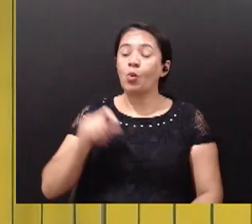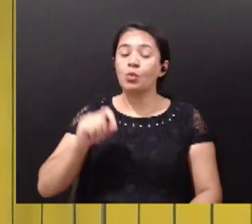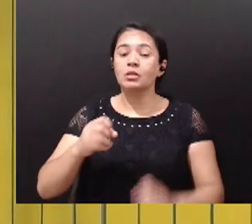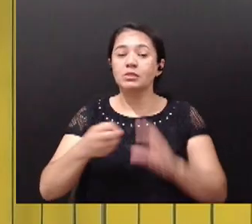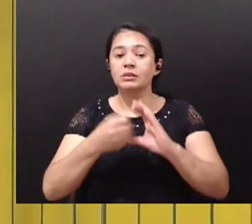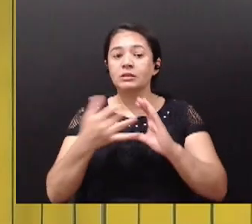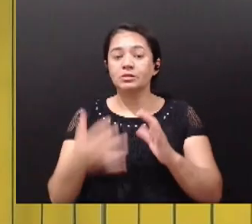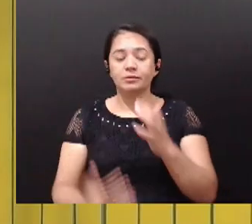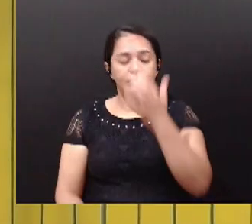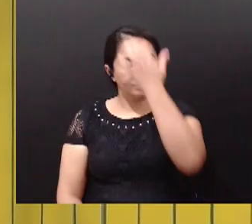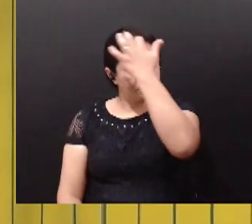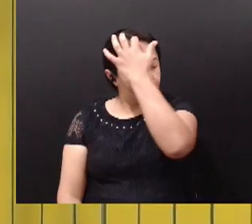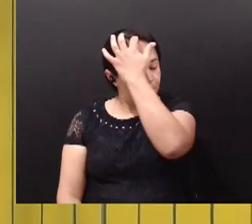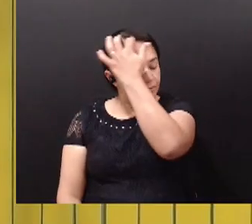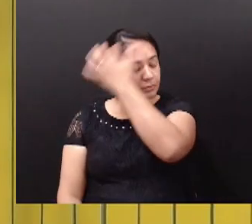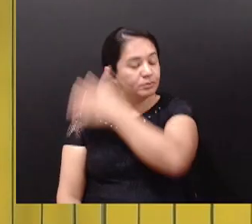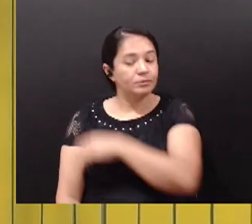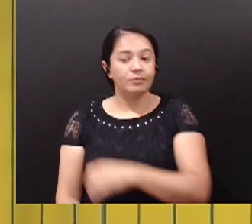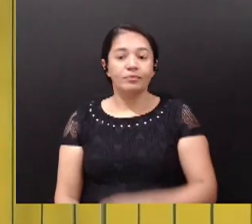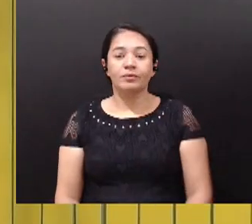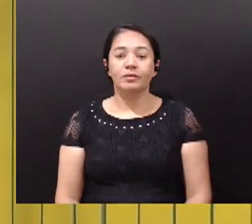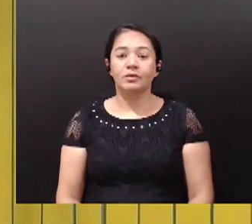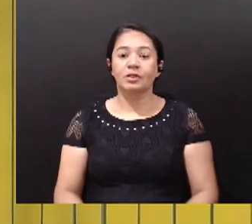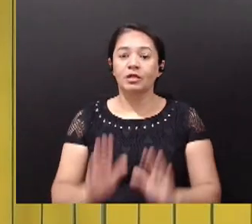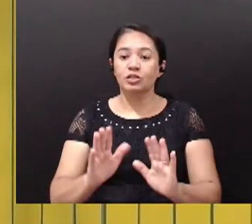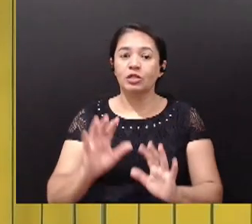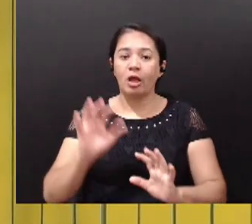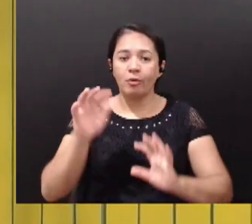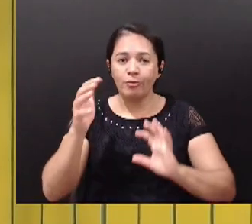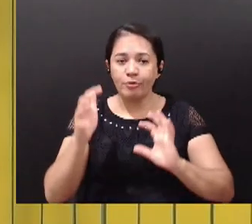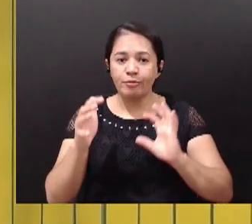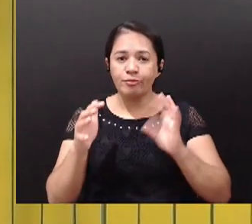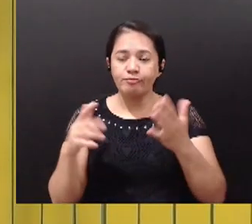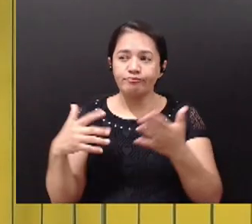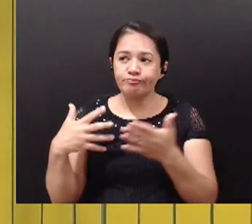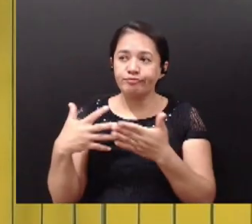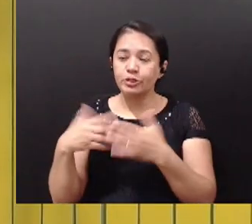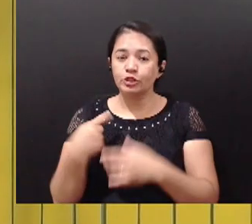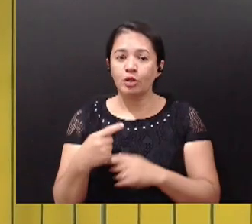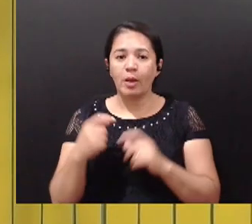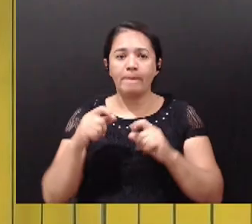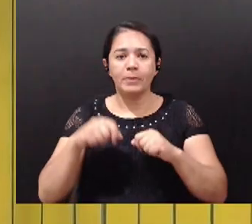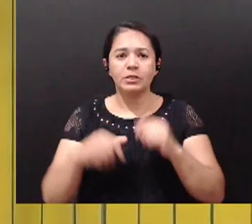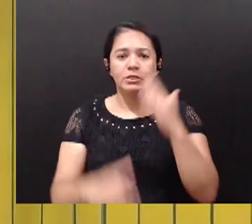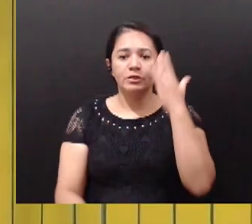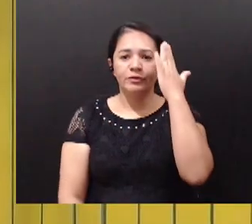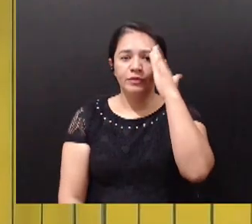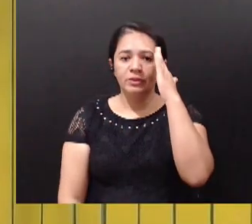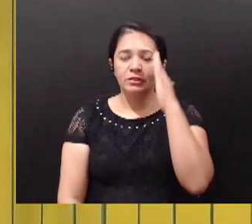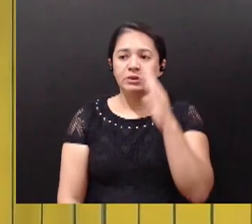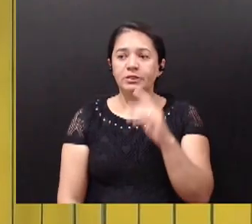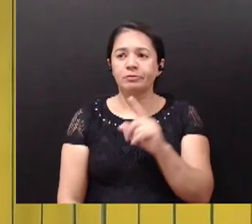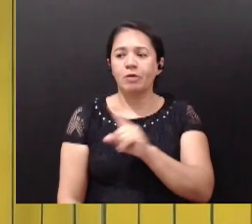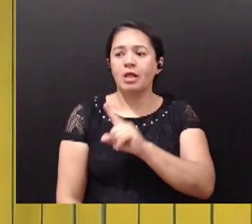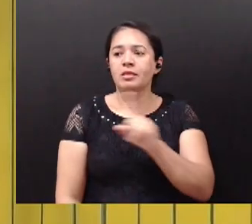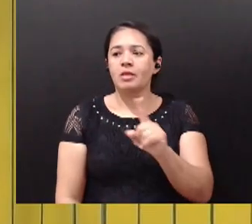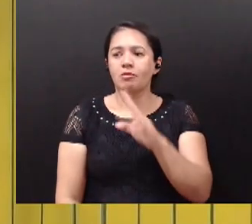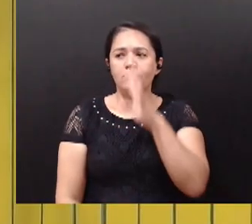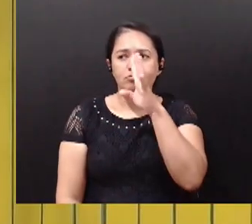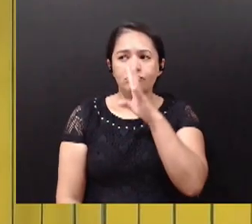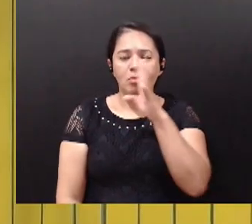Algo que vem acontecendo, né? E que a gente pode entender como uma negativa abusiva.